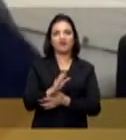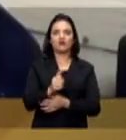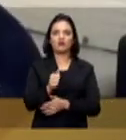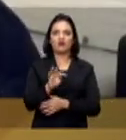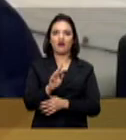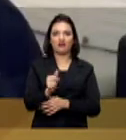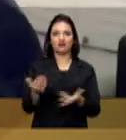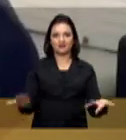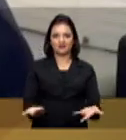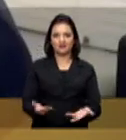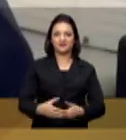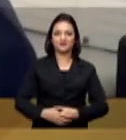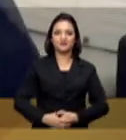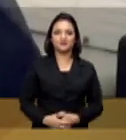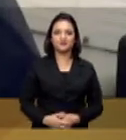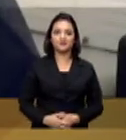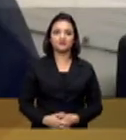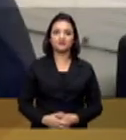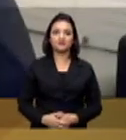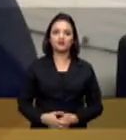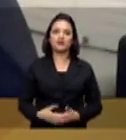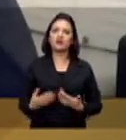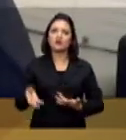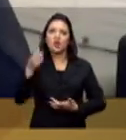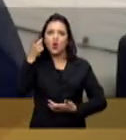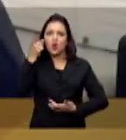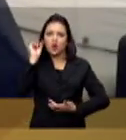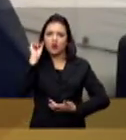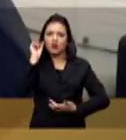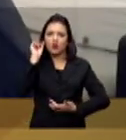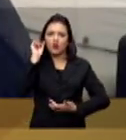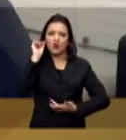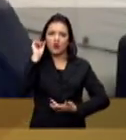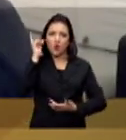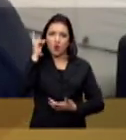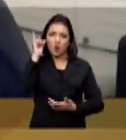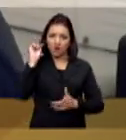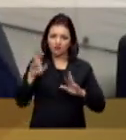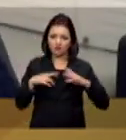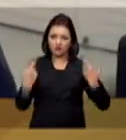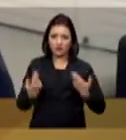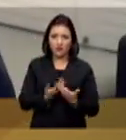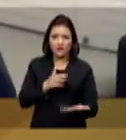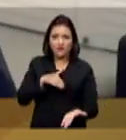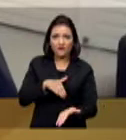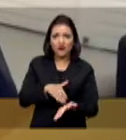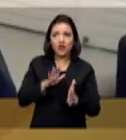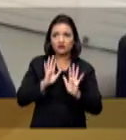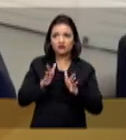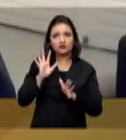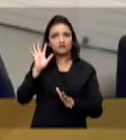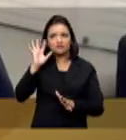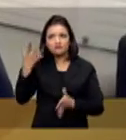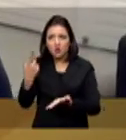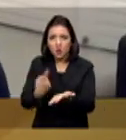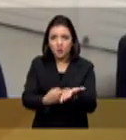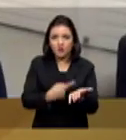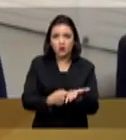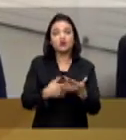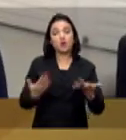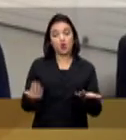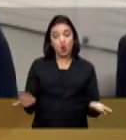a ata. Conforme ontem, ao final da sessão, deliberamos, nós iniciaremos com a